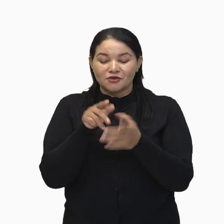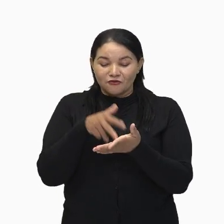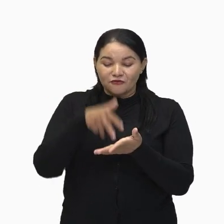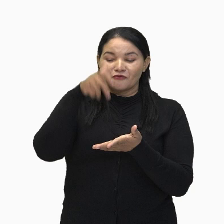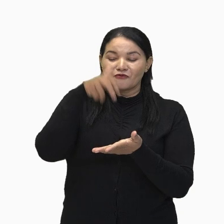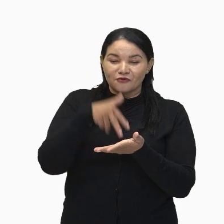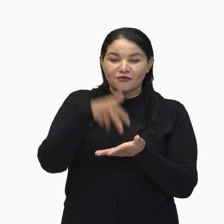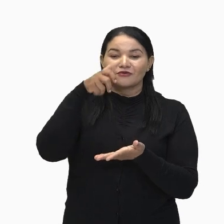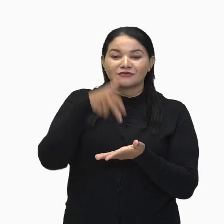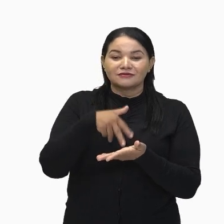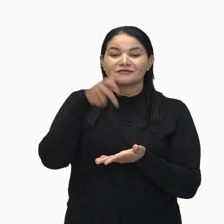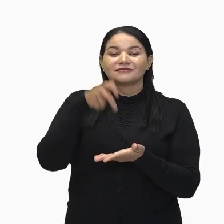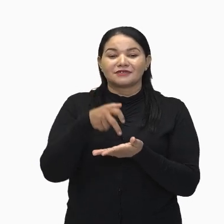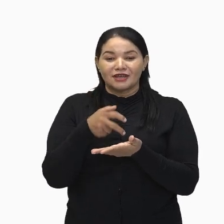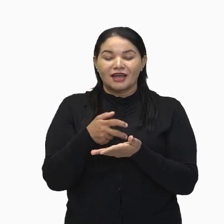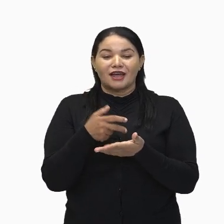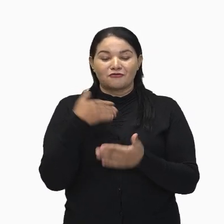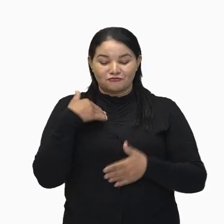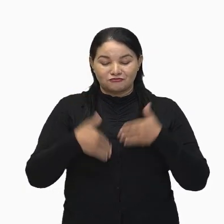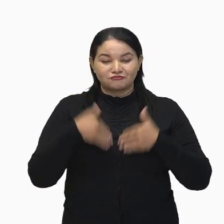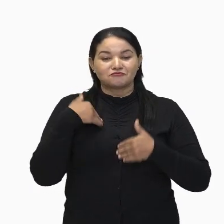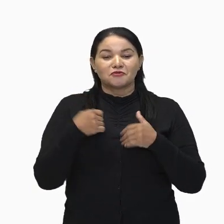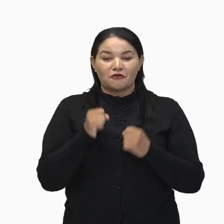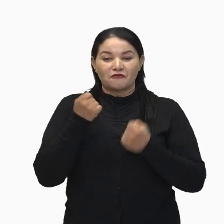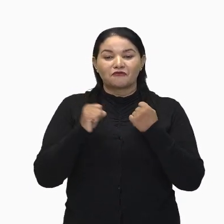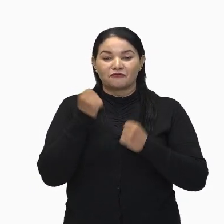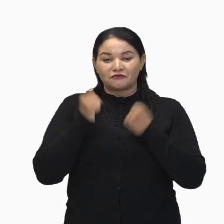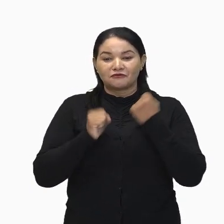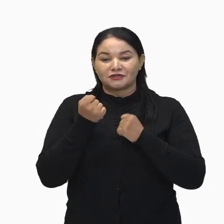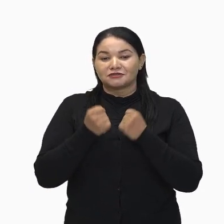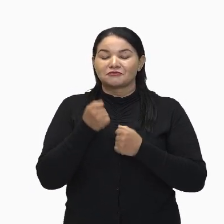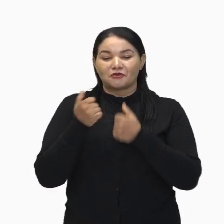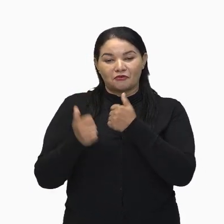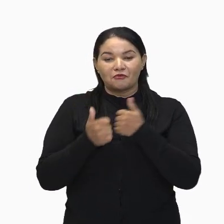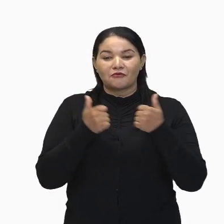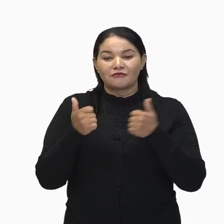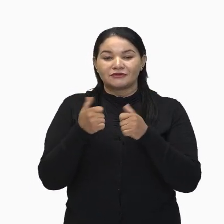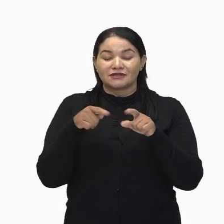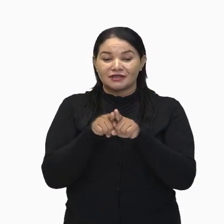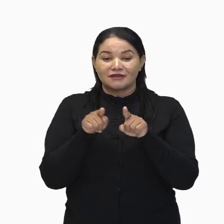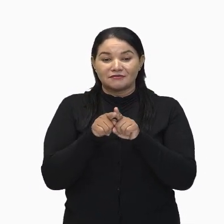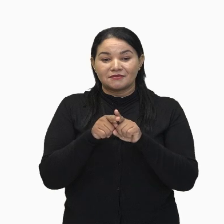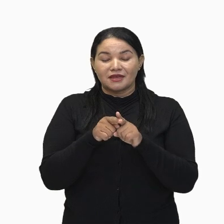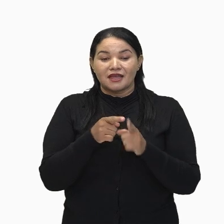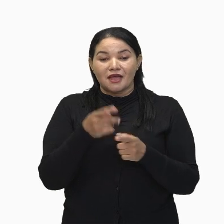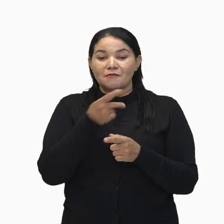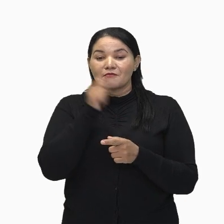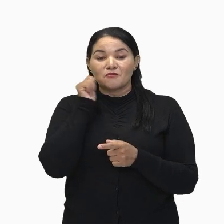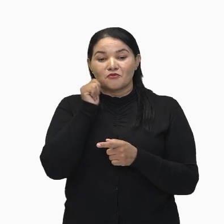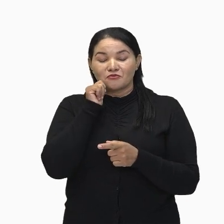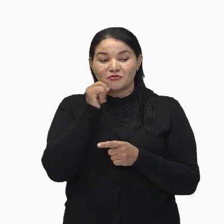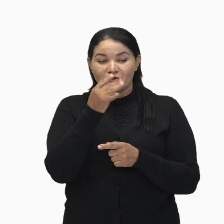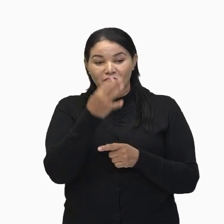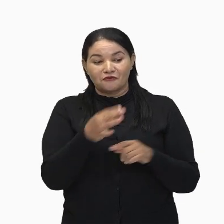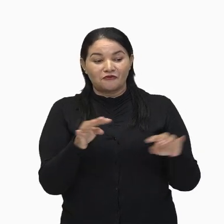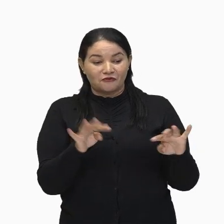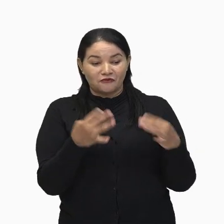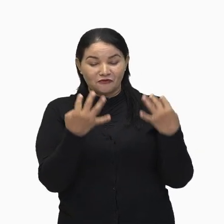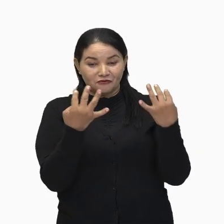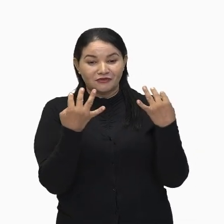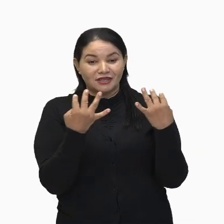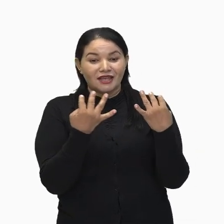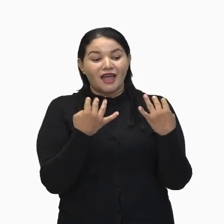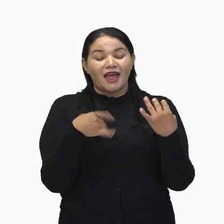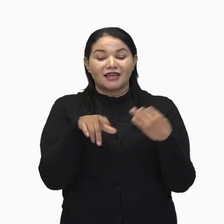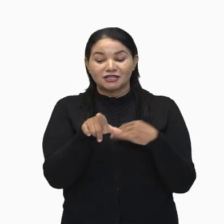melhor condições físicas apresentam. E é um ritual para impressionar as mulheres e para elas escolherem com